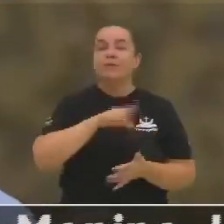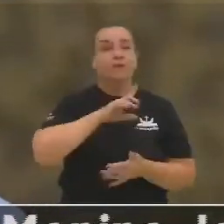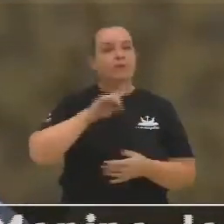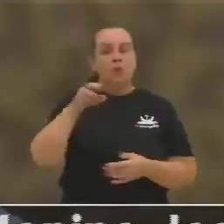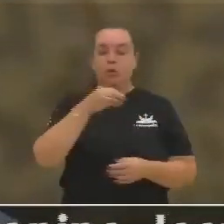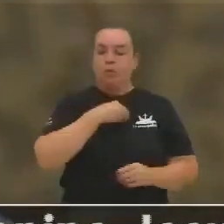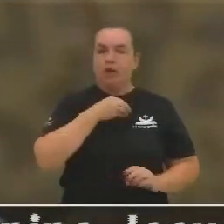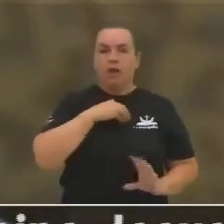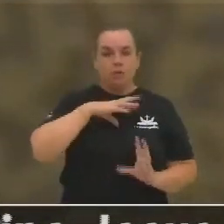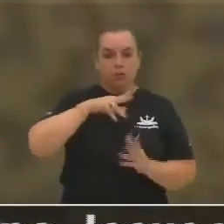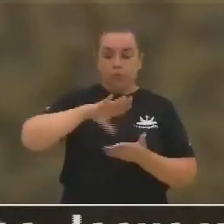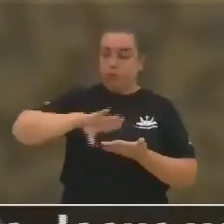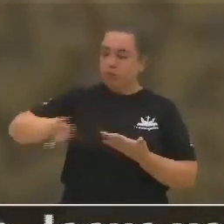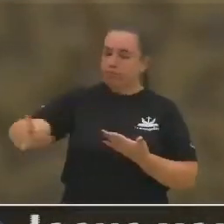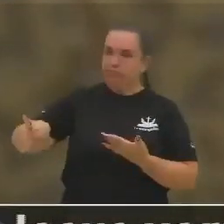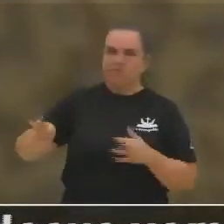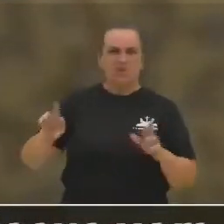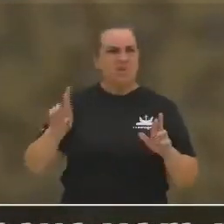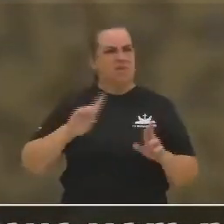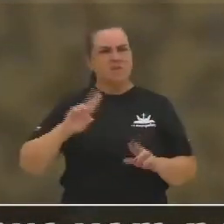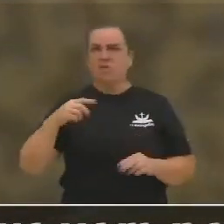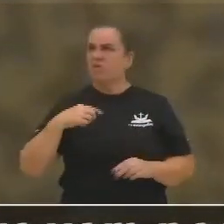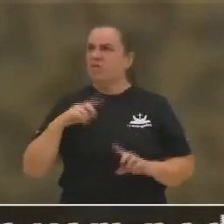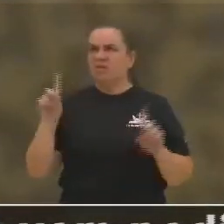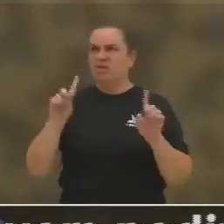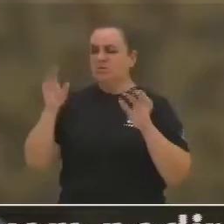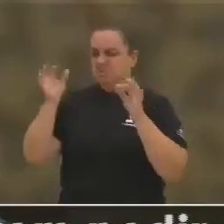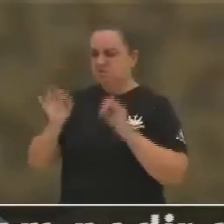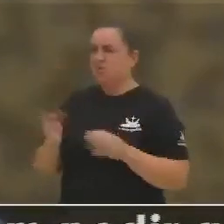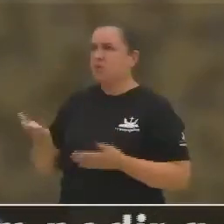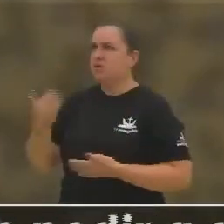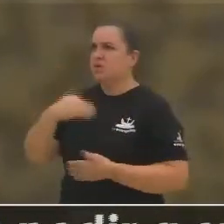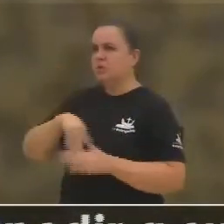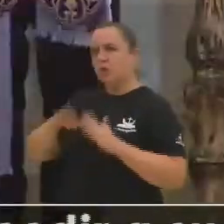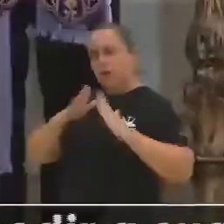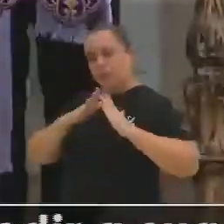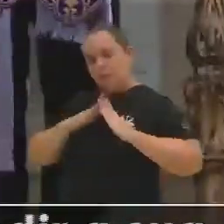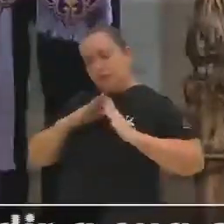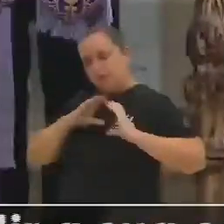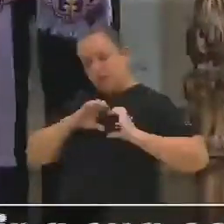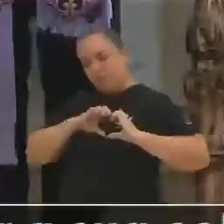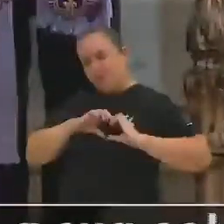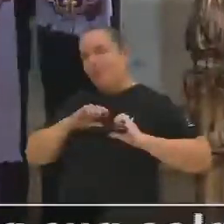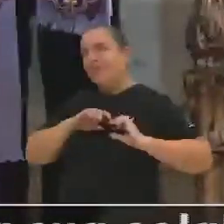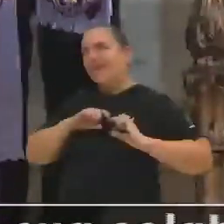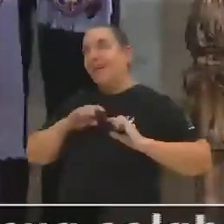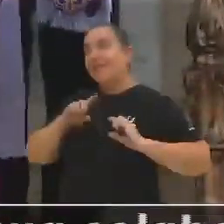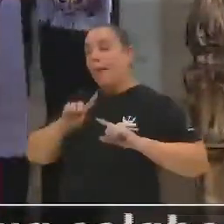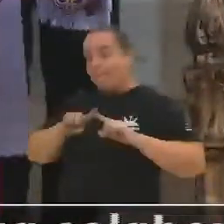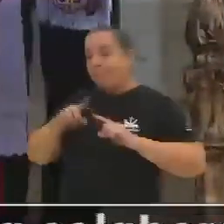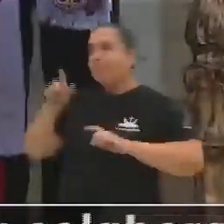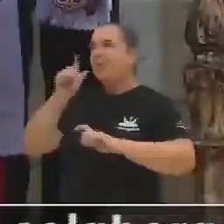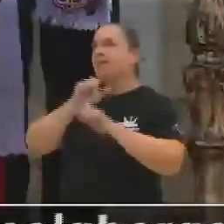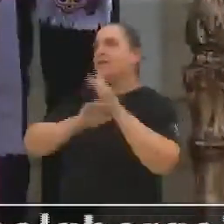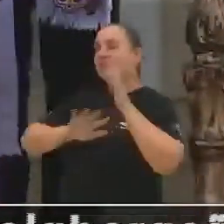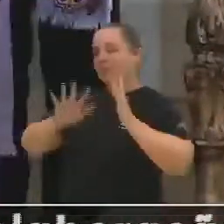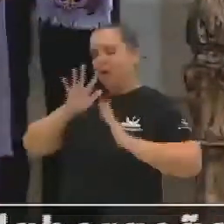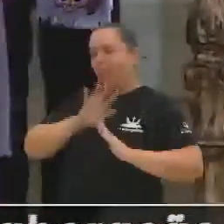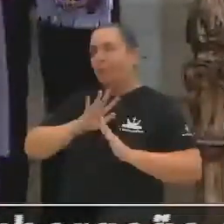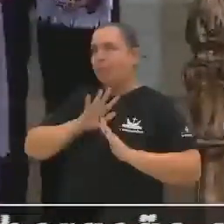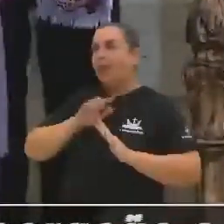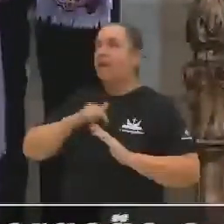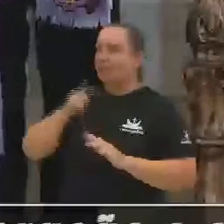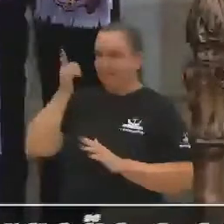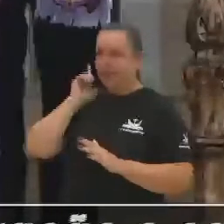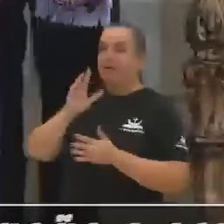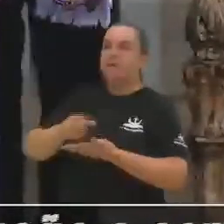que tira o pecado do mundo. Senhor, eu não sou digno de que entreis em minha morada, mas dizei